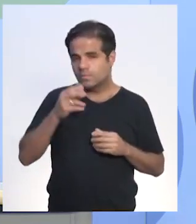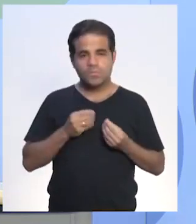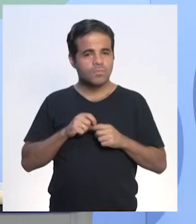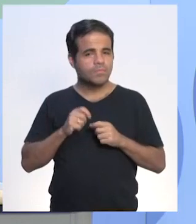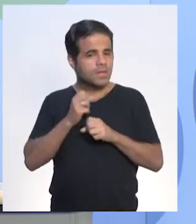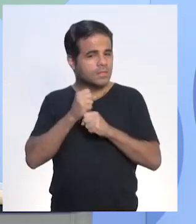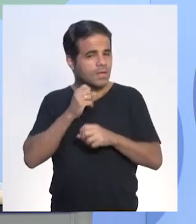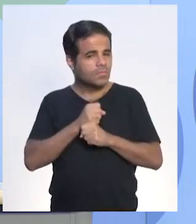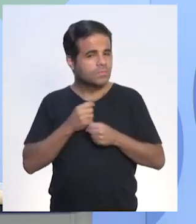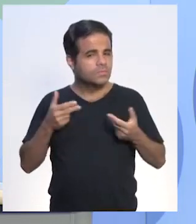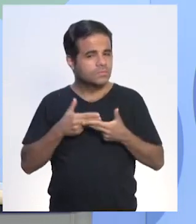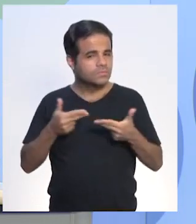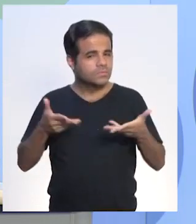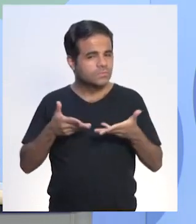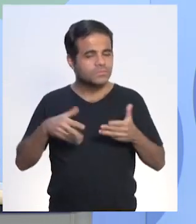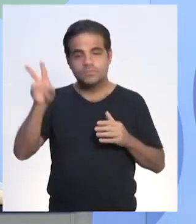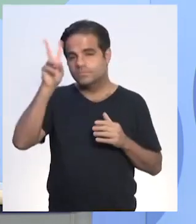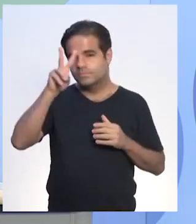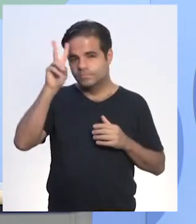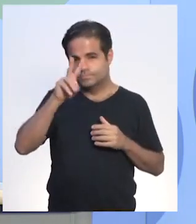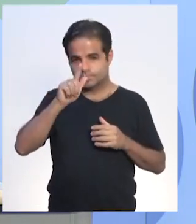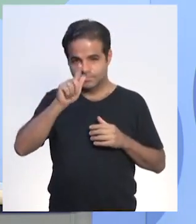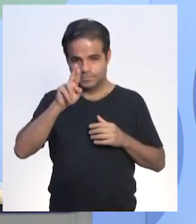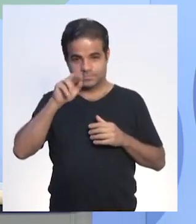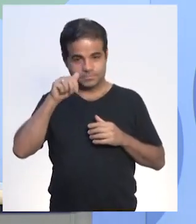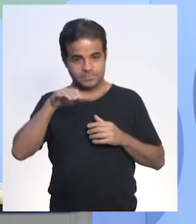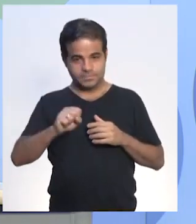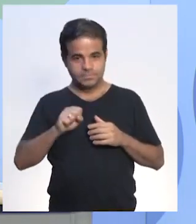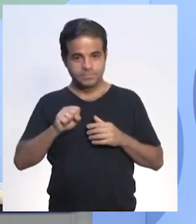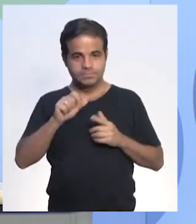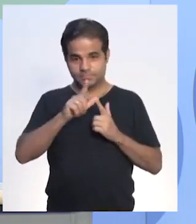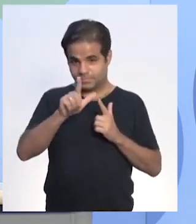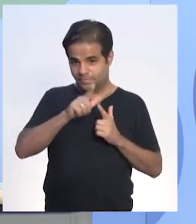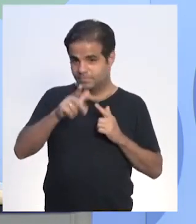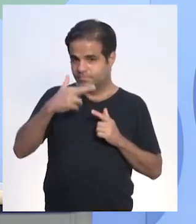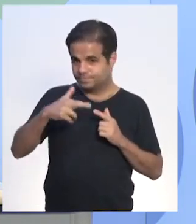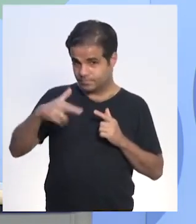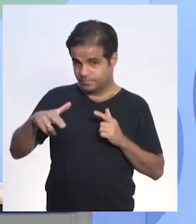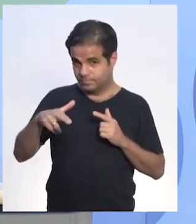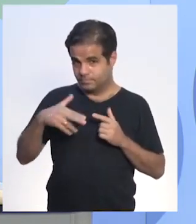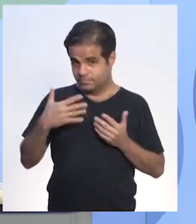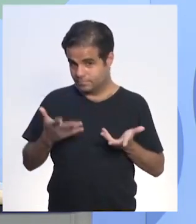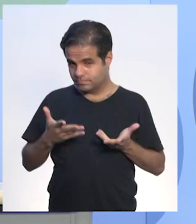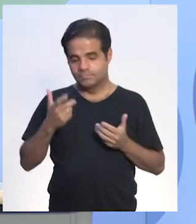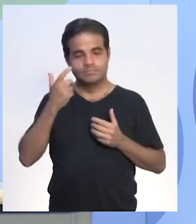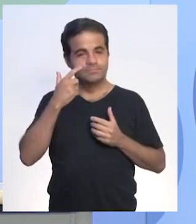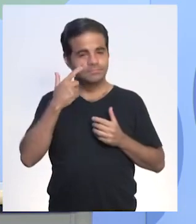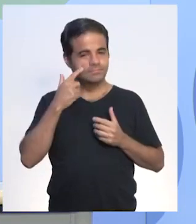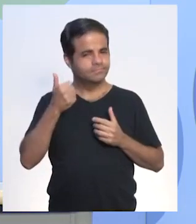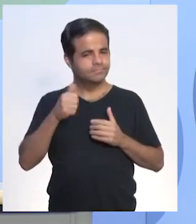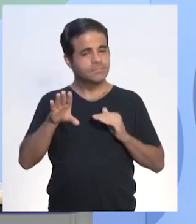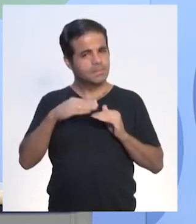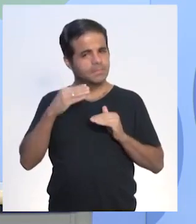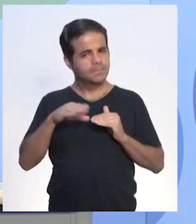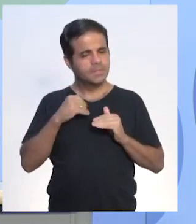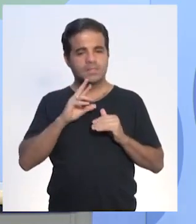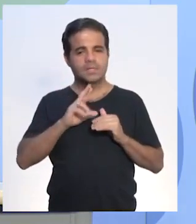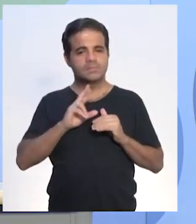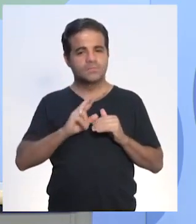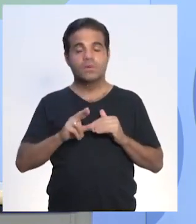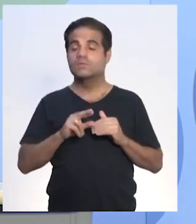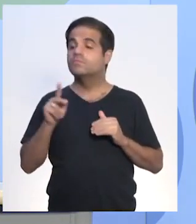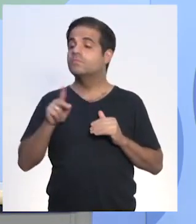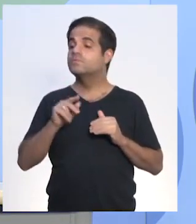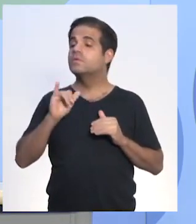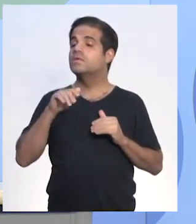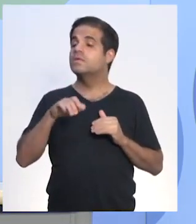calcula essas coisas de hoje? Lembra, anagrama, palavras com letras repetidas? Será? Quero ver, hein? Mandem todas as respostas. Professora